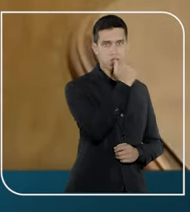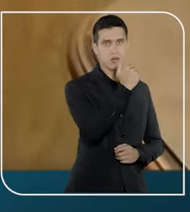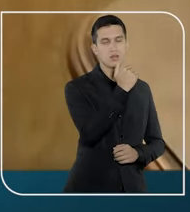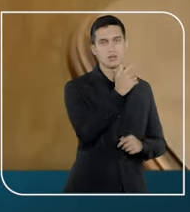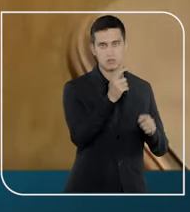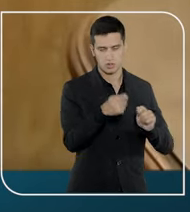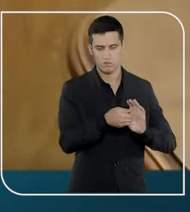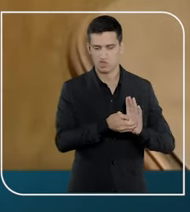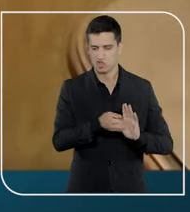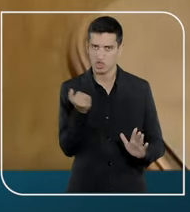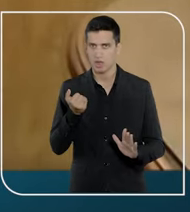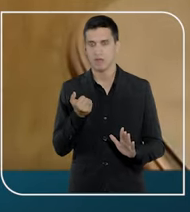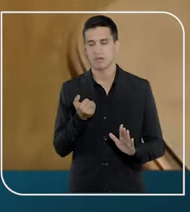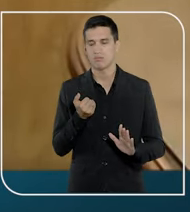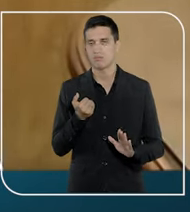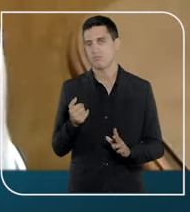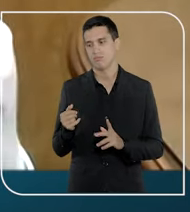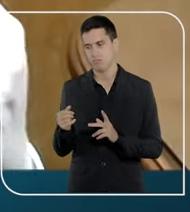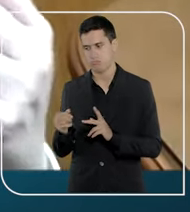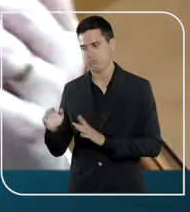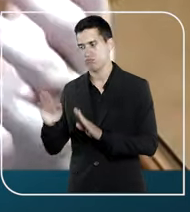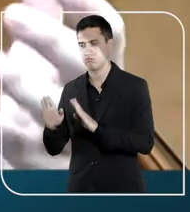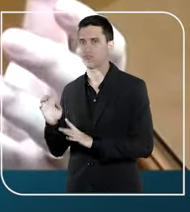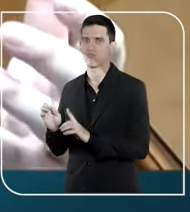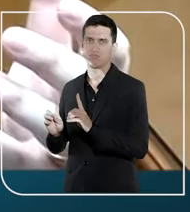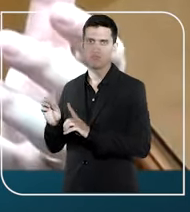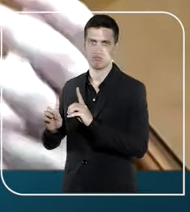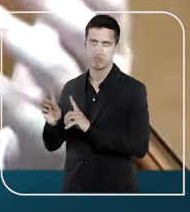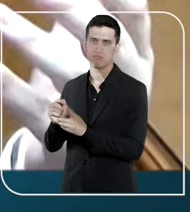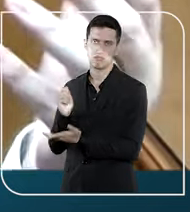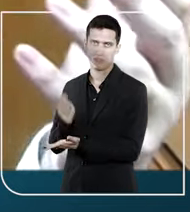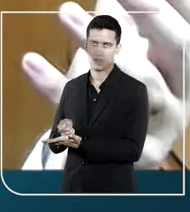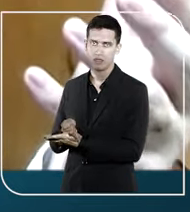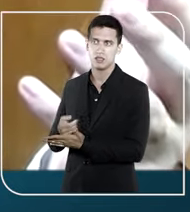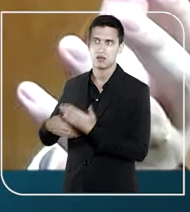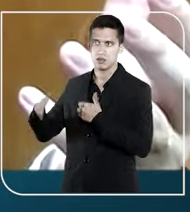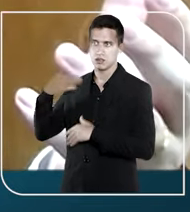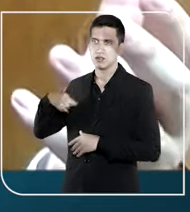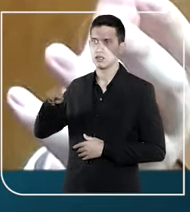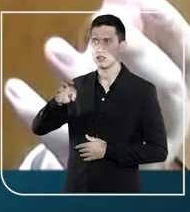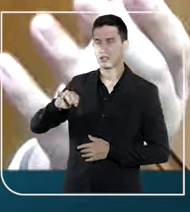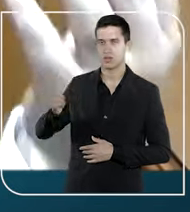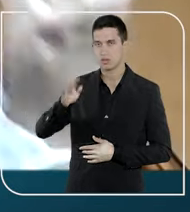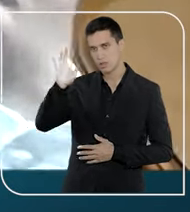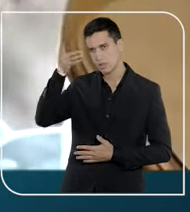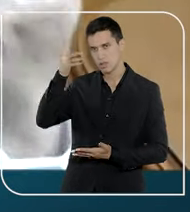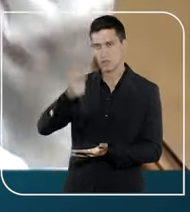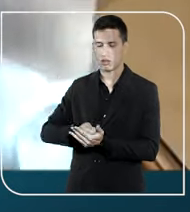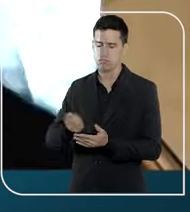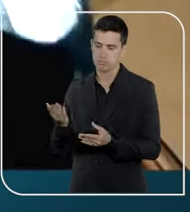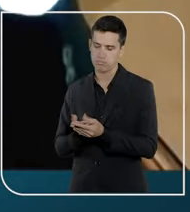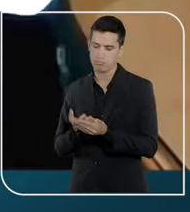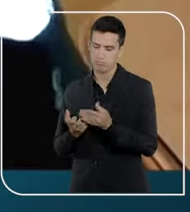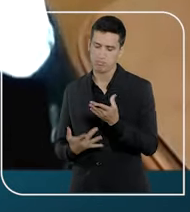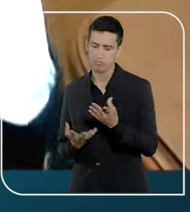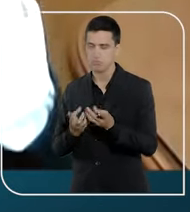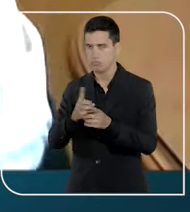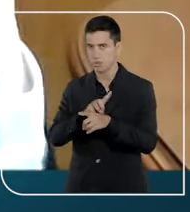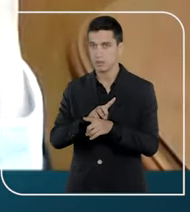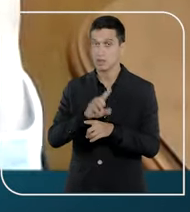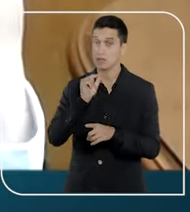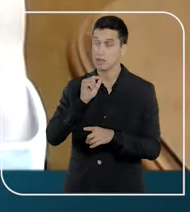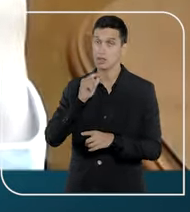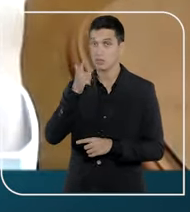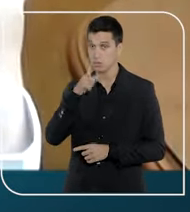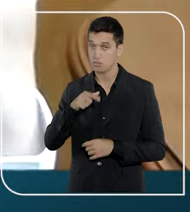Saiu uma decisão do STJ em abril desse ano, em embargos de divergência, que reiterou o